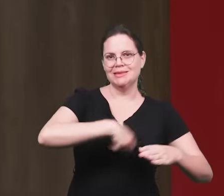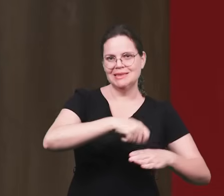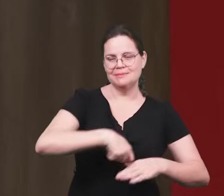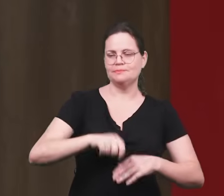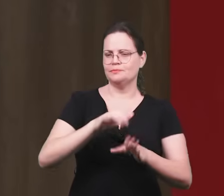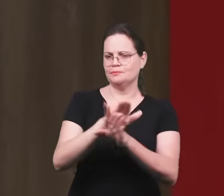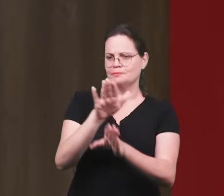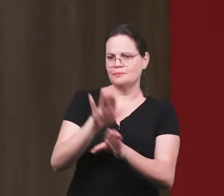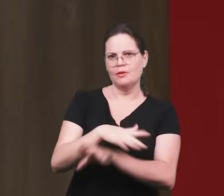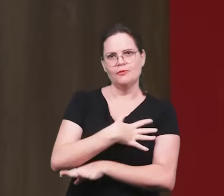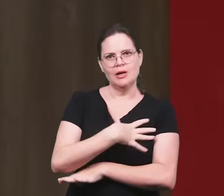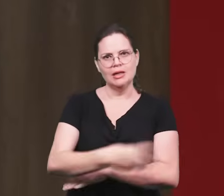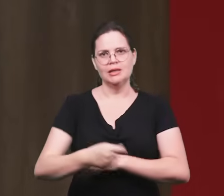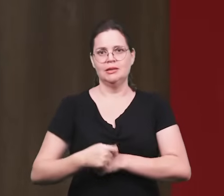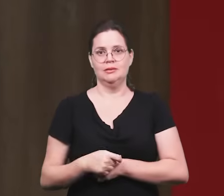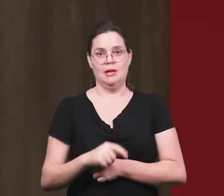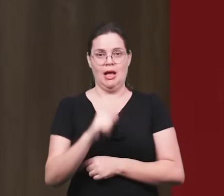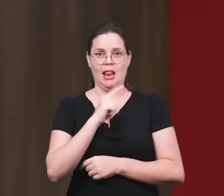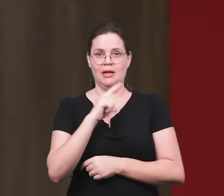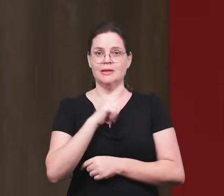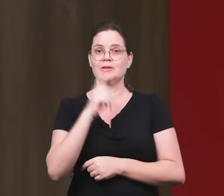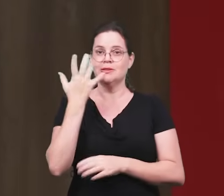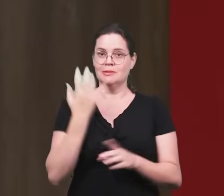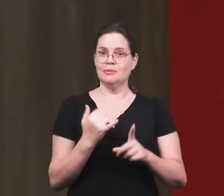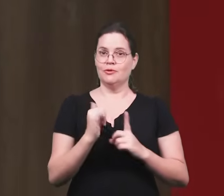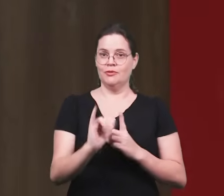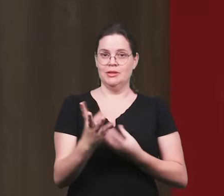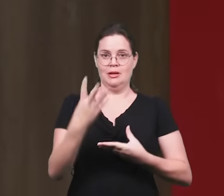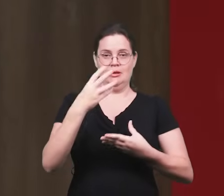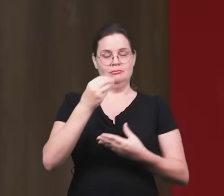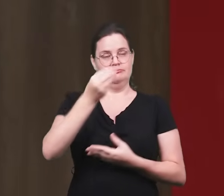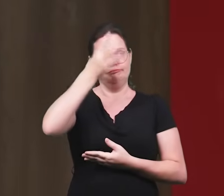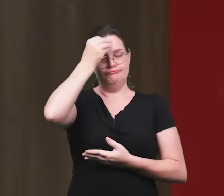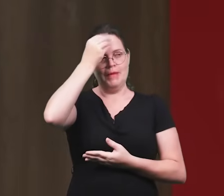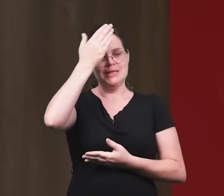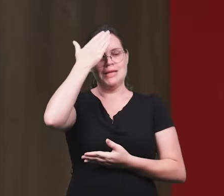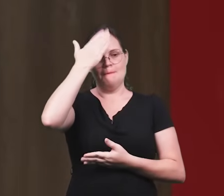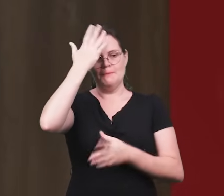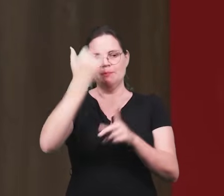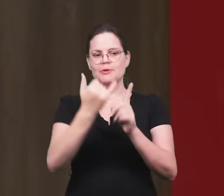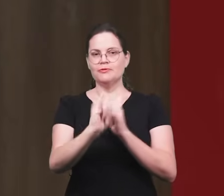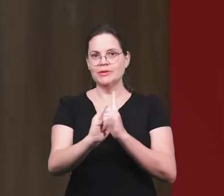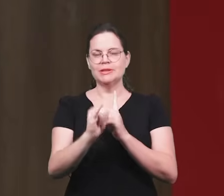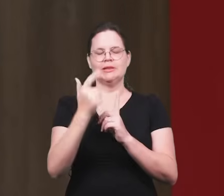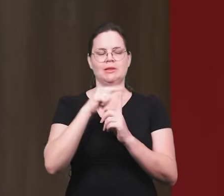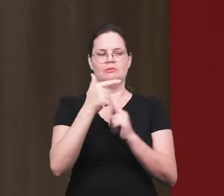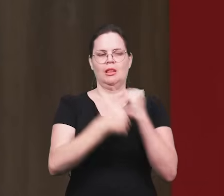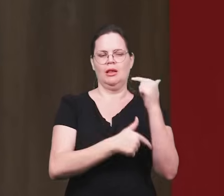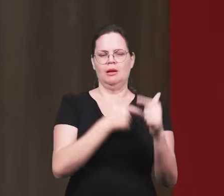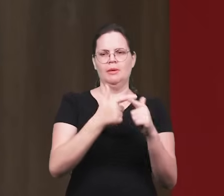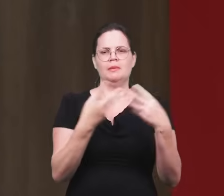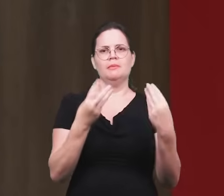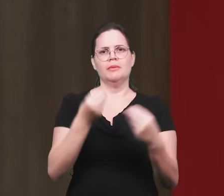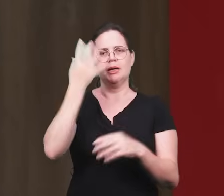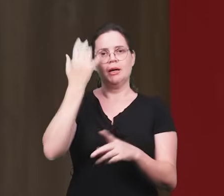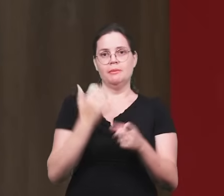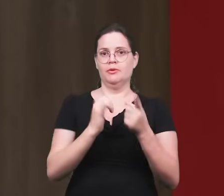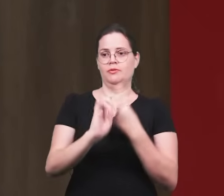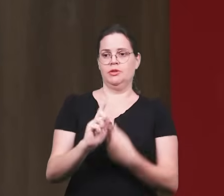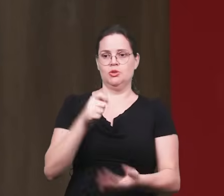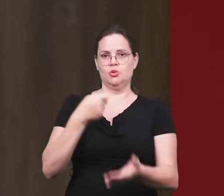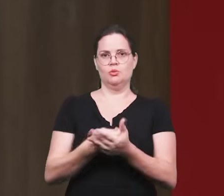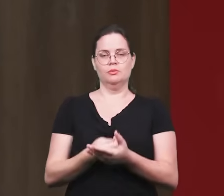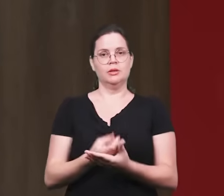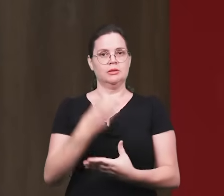seus filhos, ela detinha ali a profecia, então ela trabalhava para que aquela profecia se cumprisse dentro do lar dela,